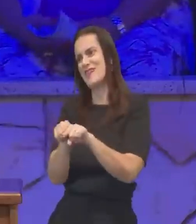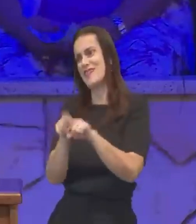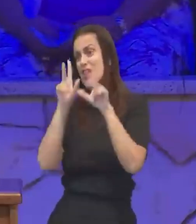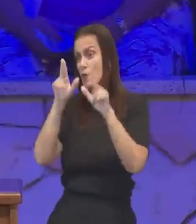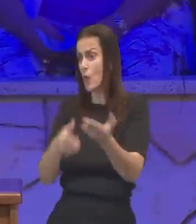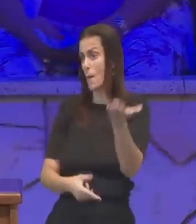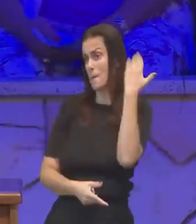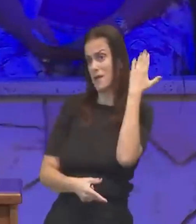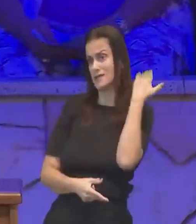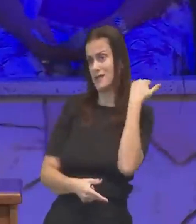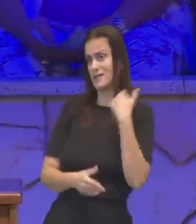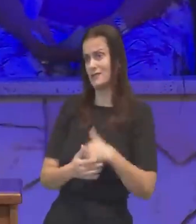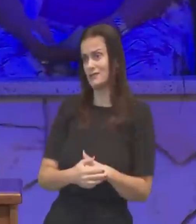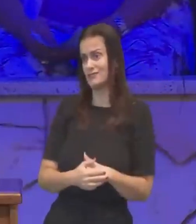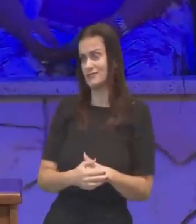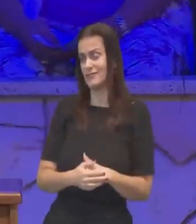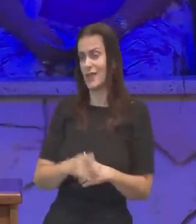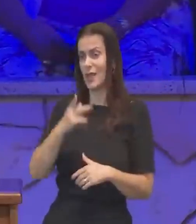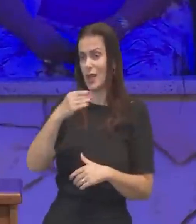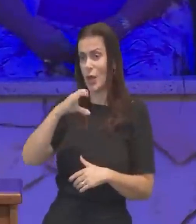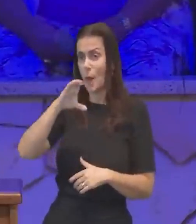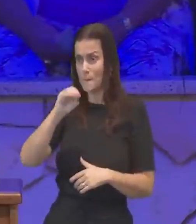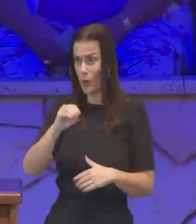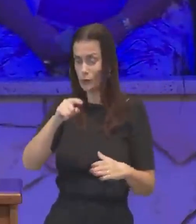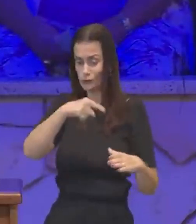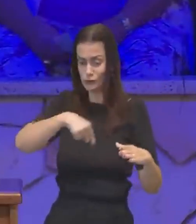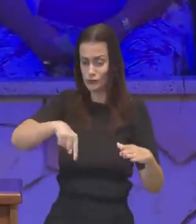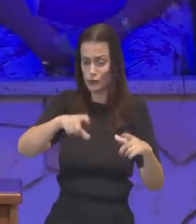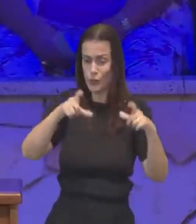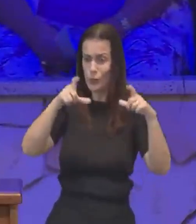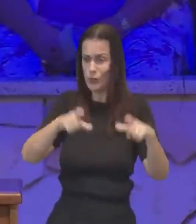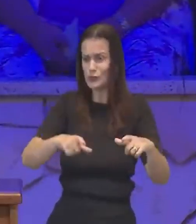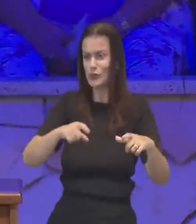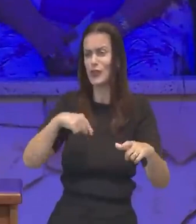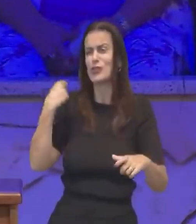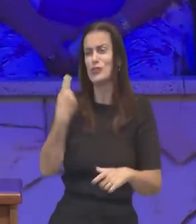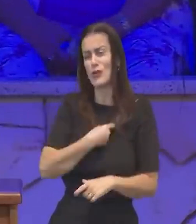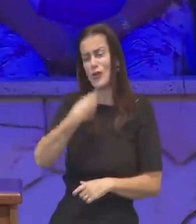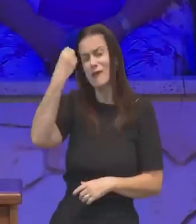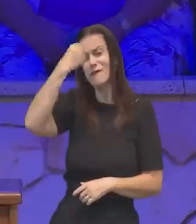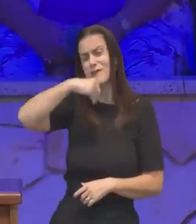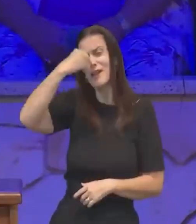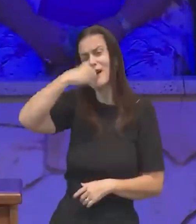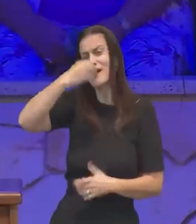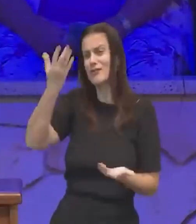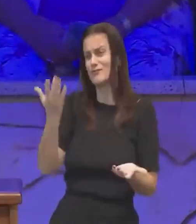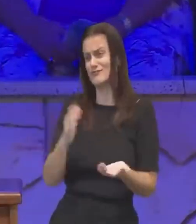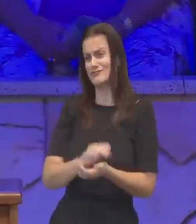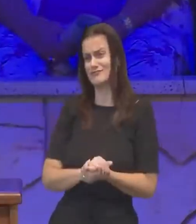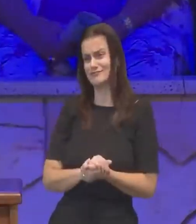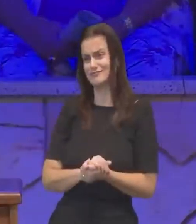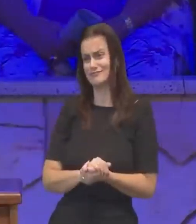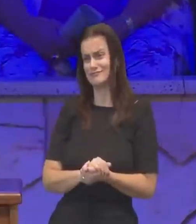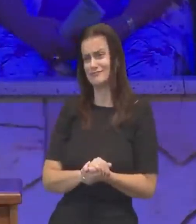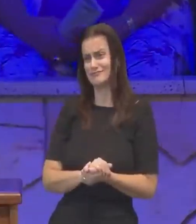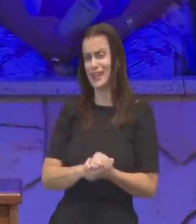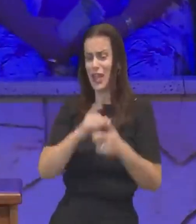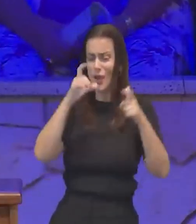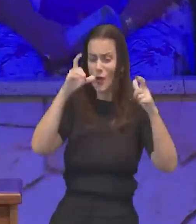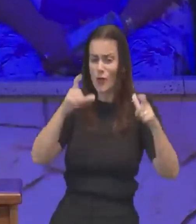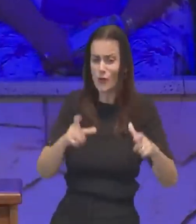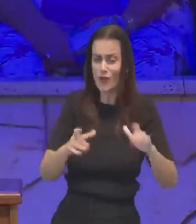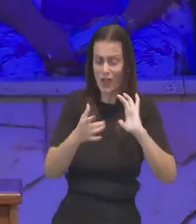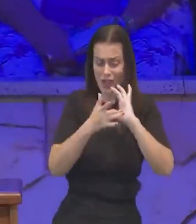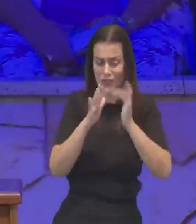preservado nessa tradição, o poço revela a nossa fragilidade. O poço ao qual Jesus